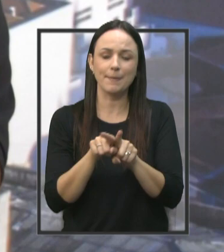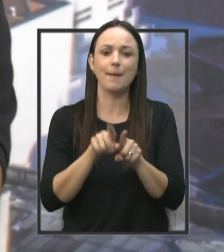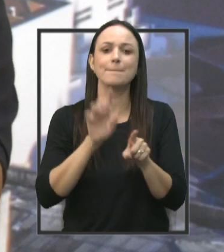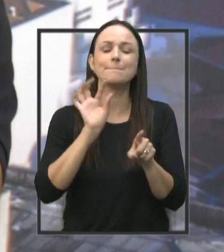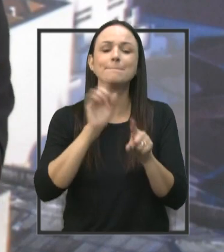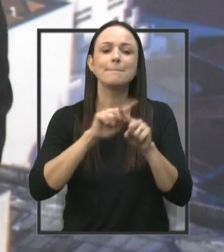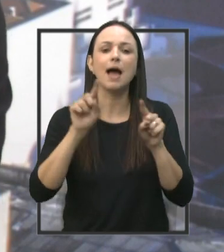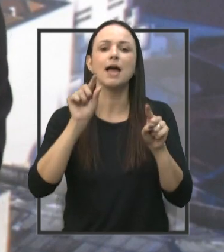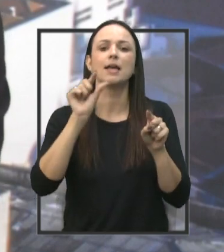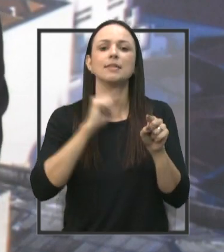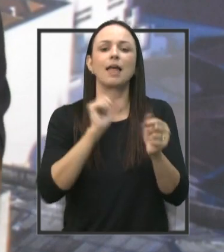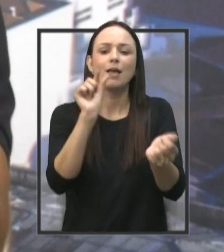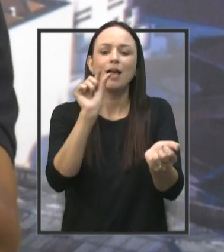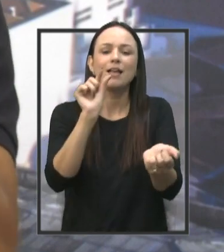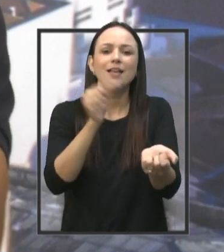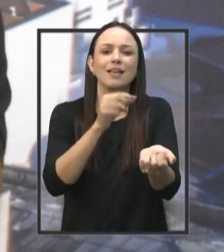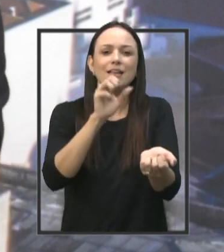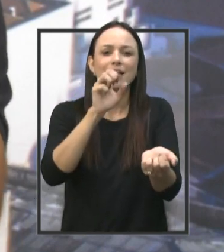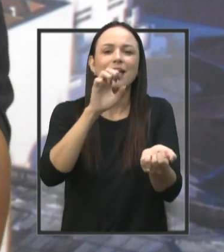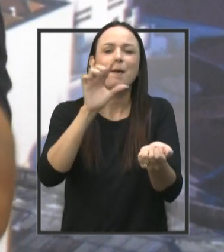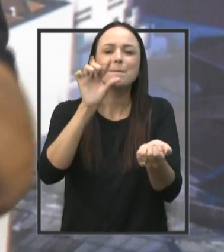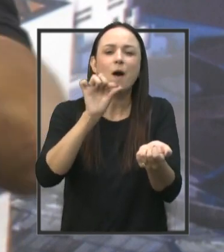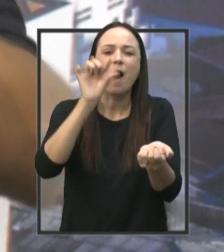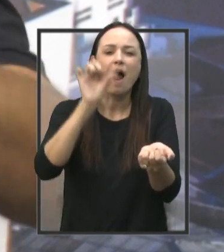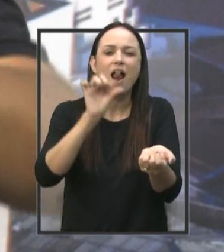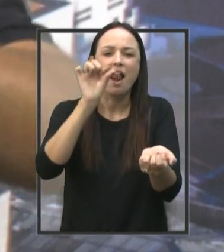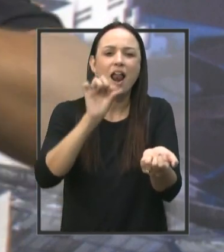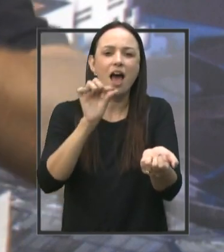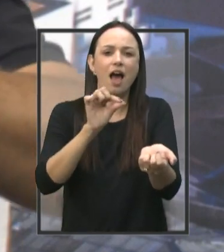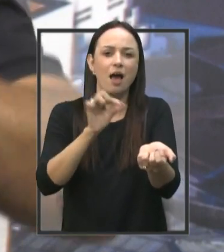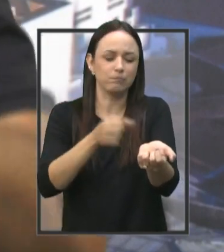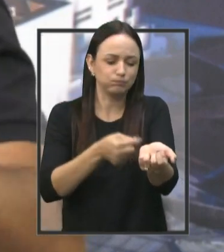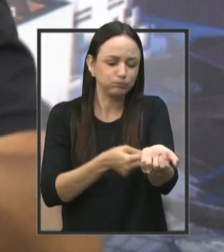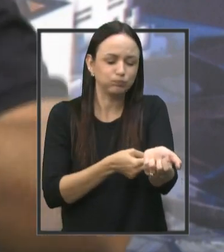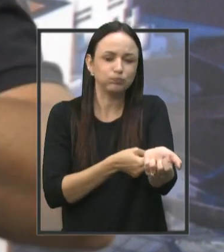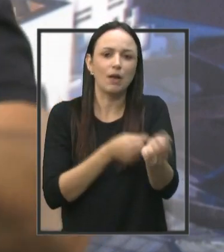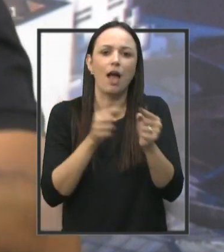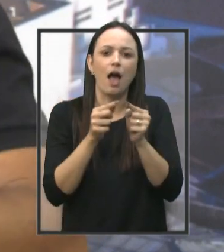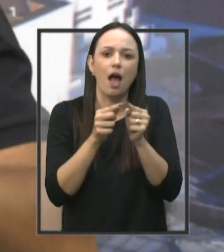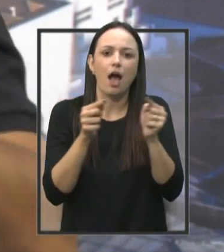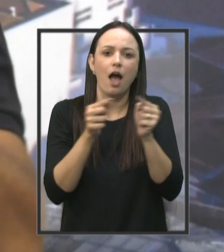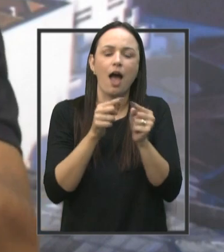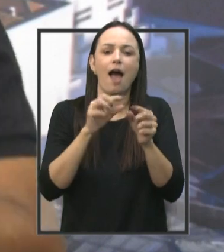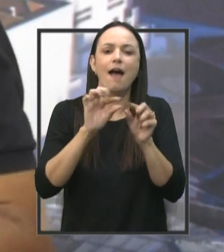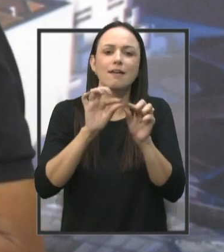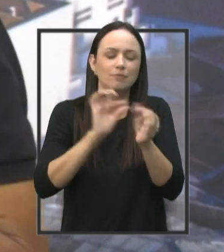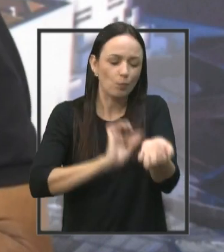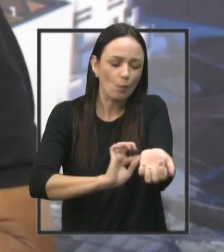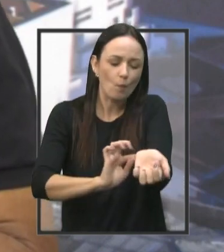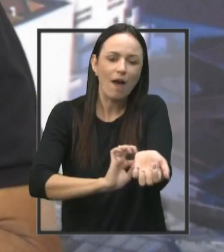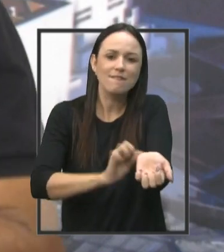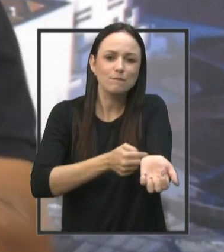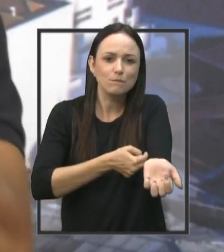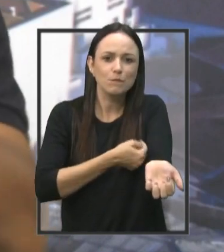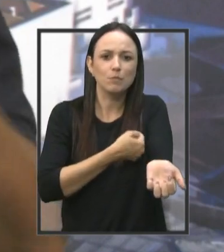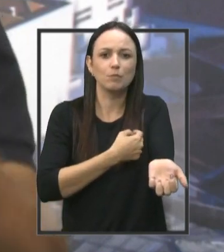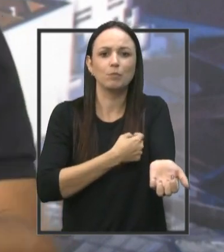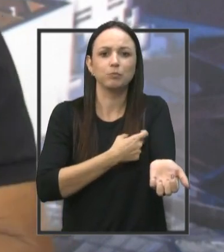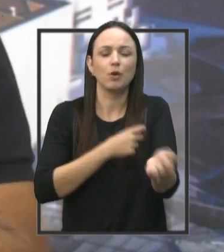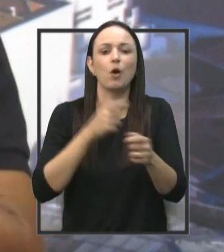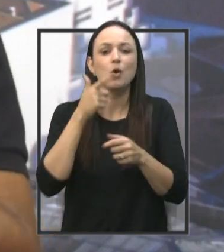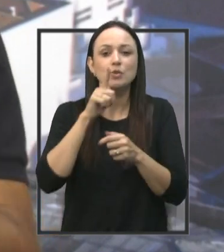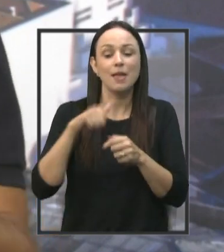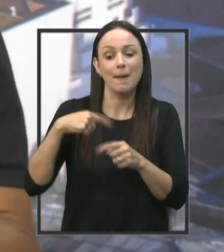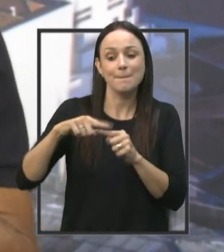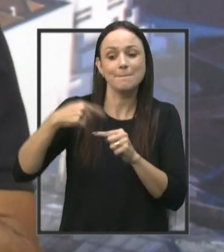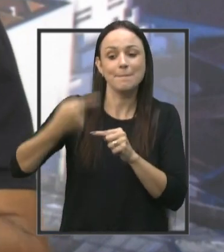é a colocação de um stent, o pessoal fala uma molinha ali para conseguir dilatar a veia, para que a pessoa consiga ter uma